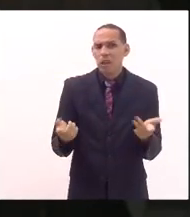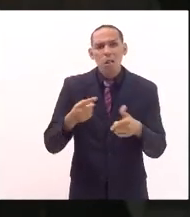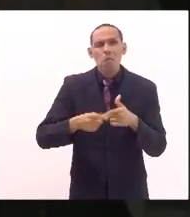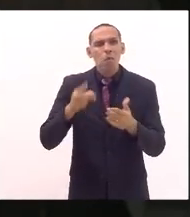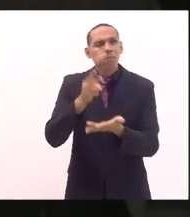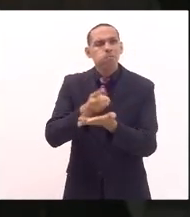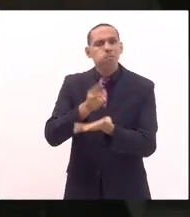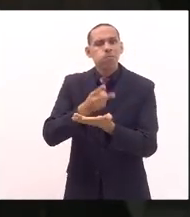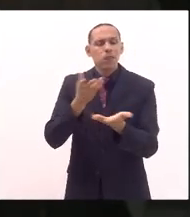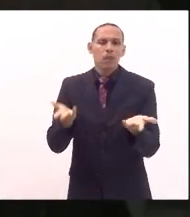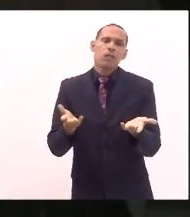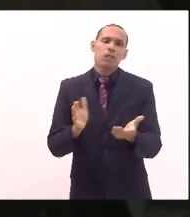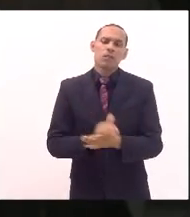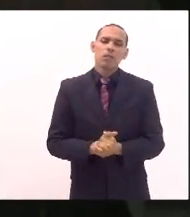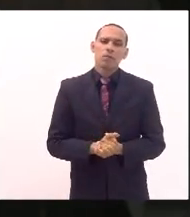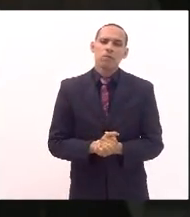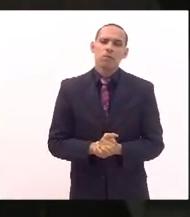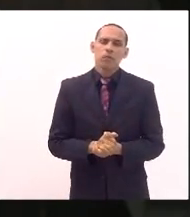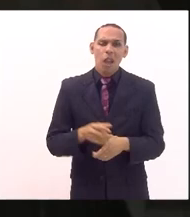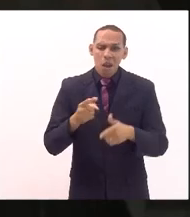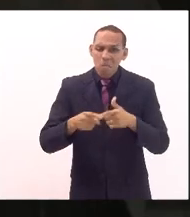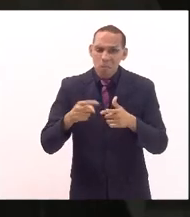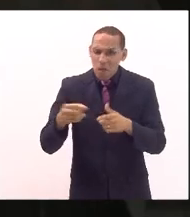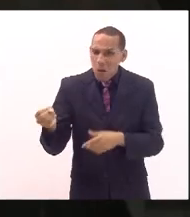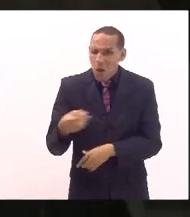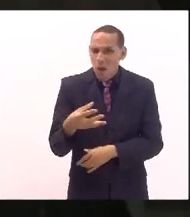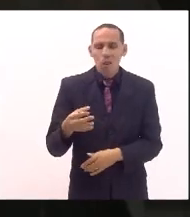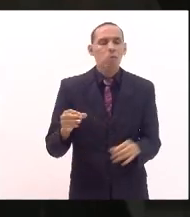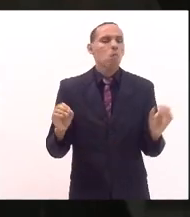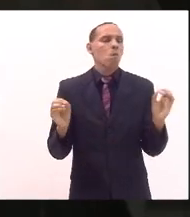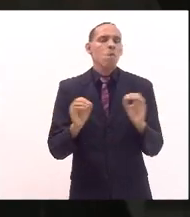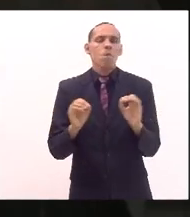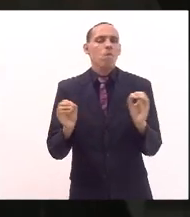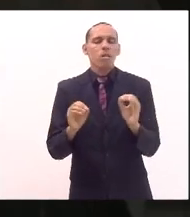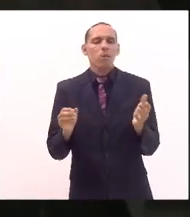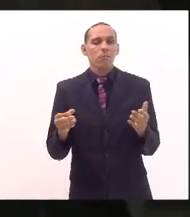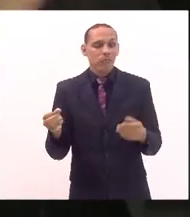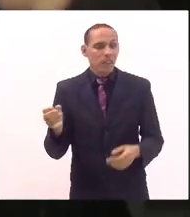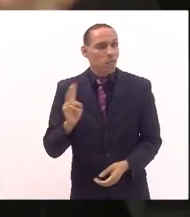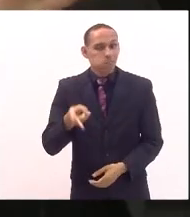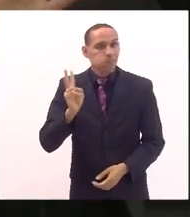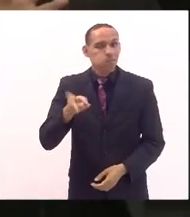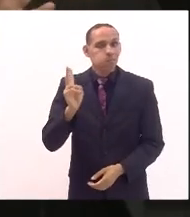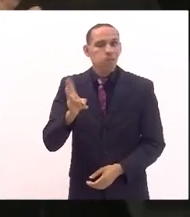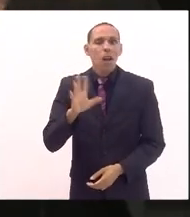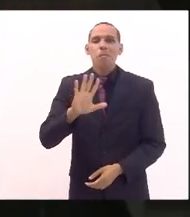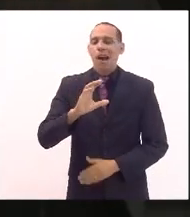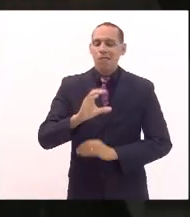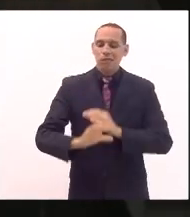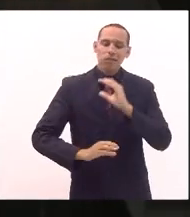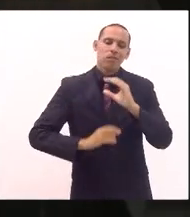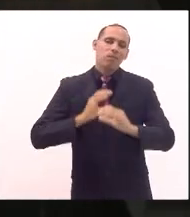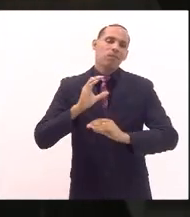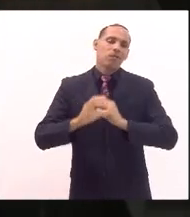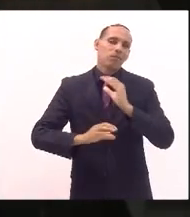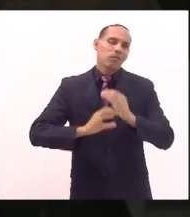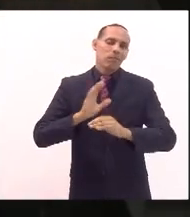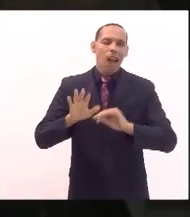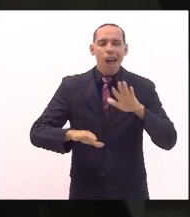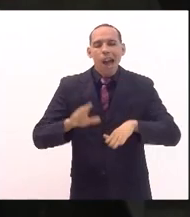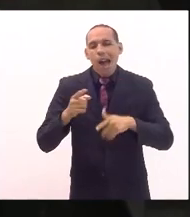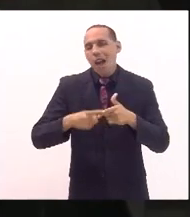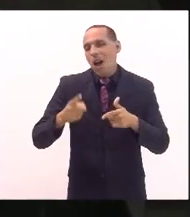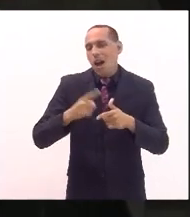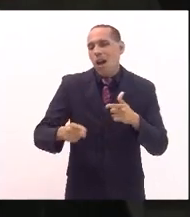perderão nenhum desses problemas é novidade na rede Faetec mas tem ciclos às vezes esse